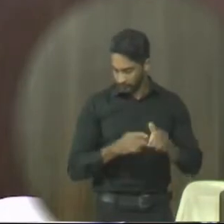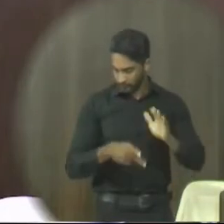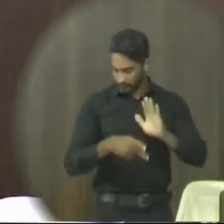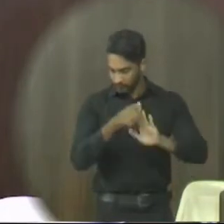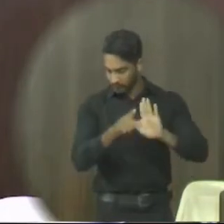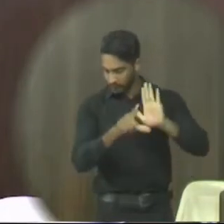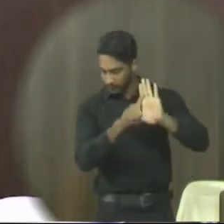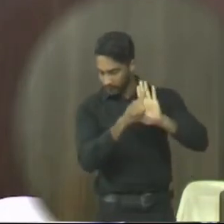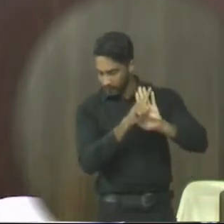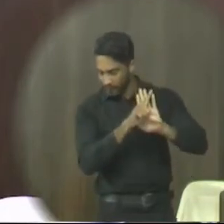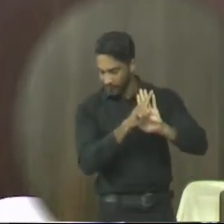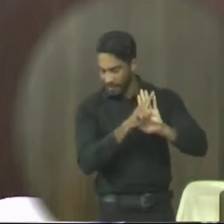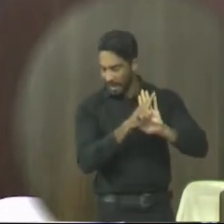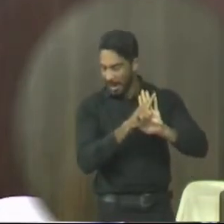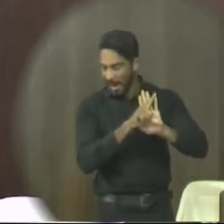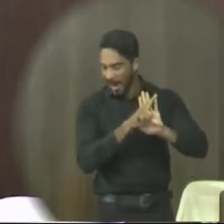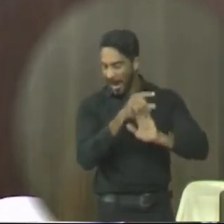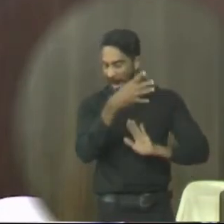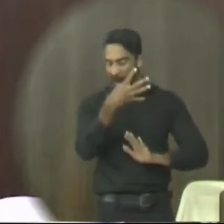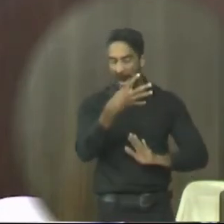Projeto de lei